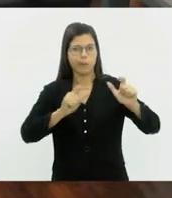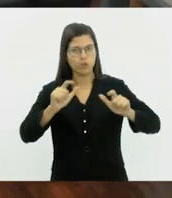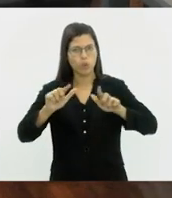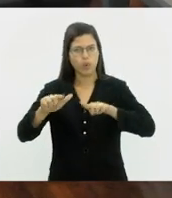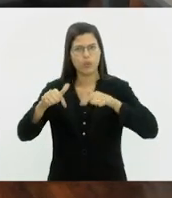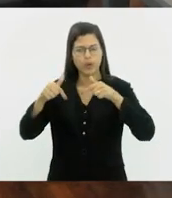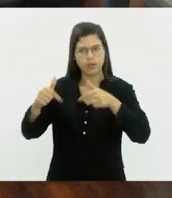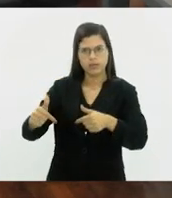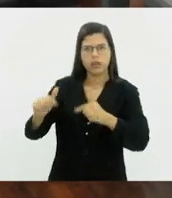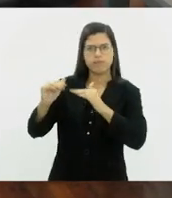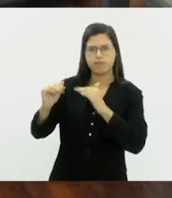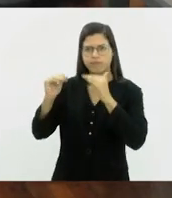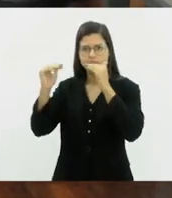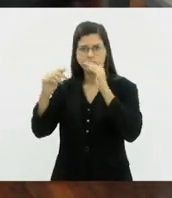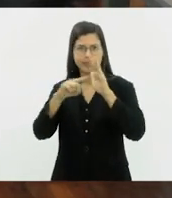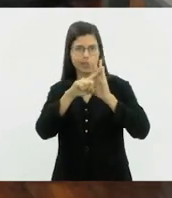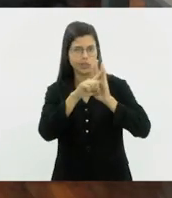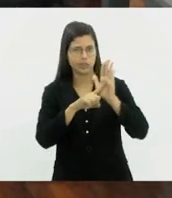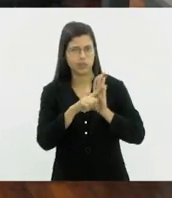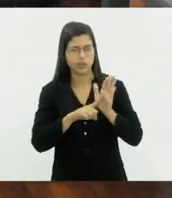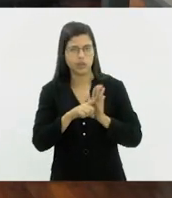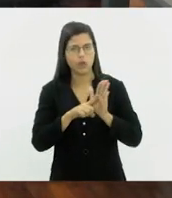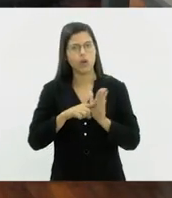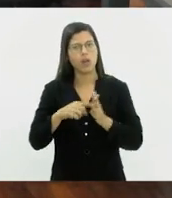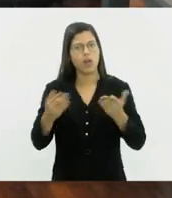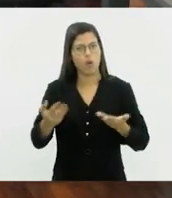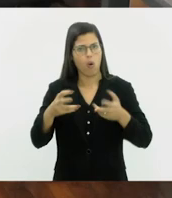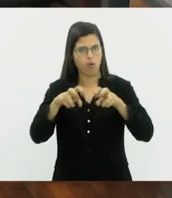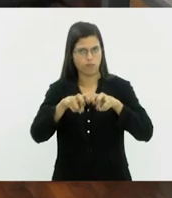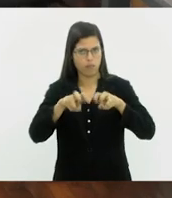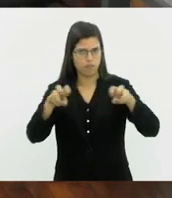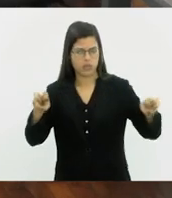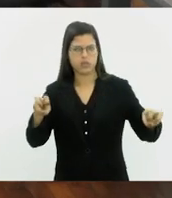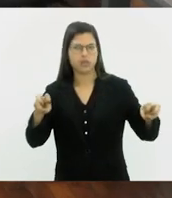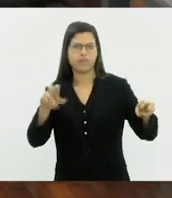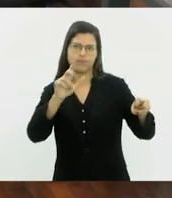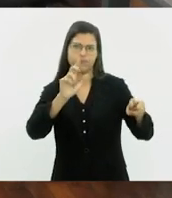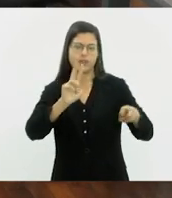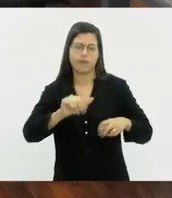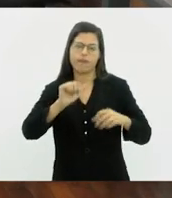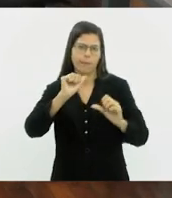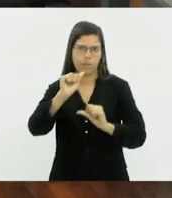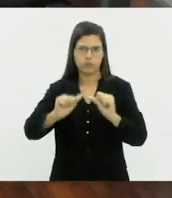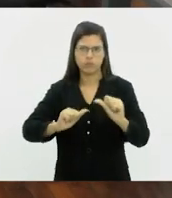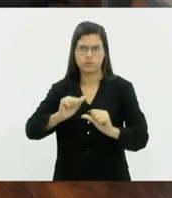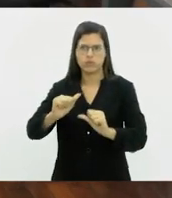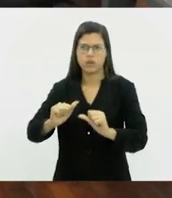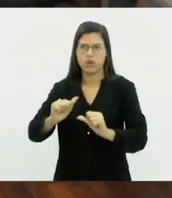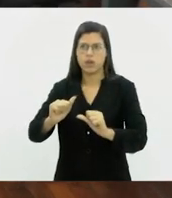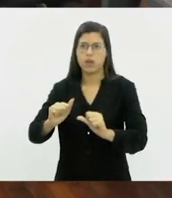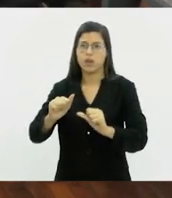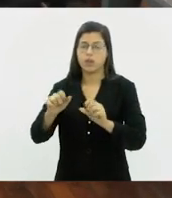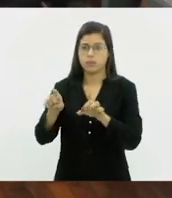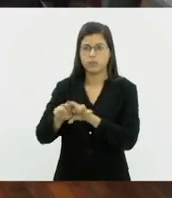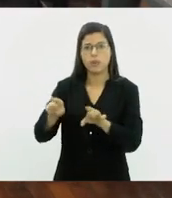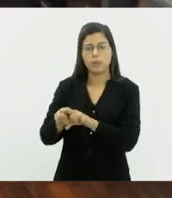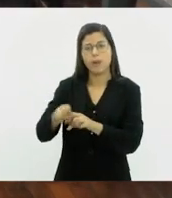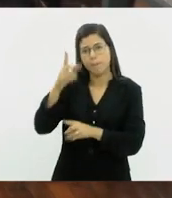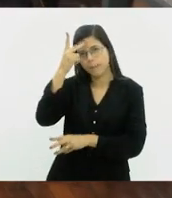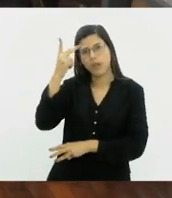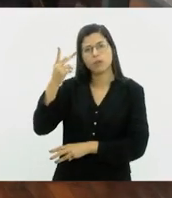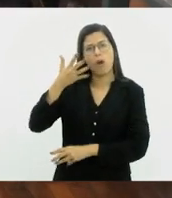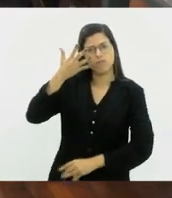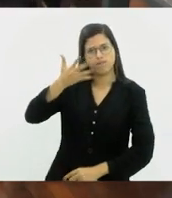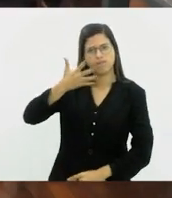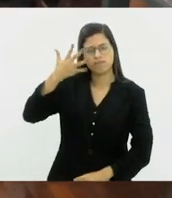pesquisadores vamos vamos compor uma mesa rotativa depois a gente vai explicar como é e vamos ouvir depoimentos de pessoas